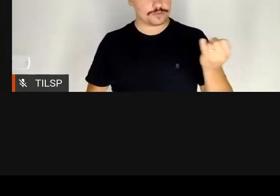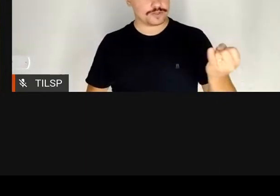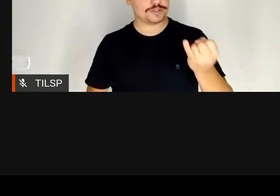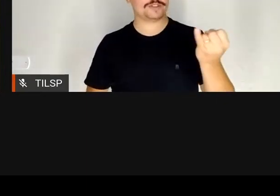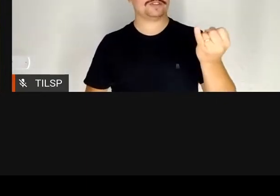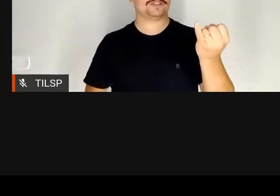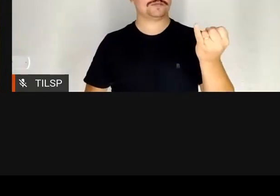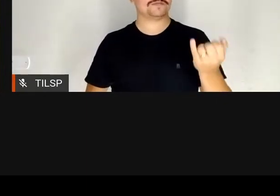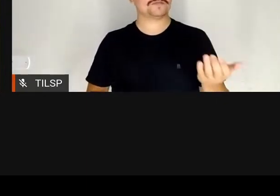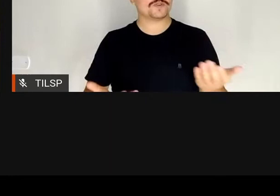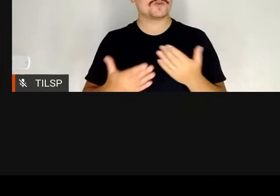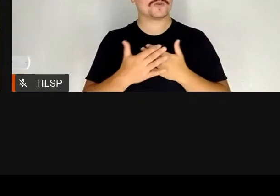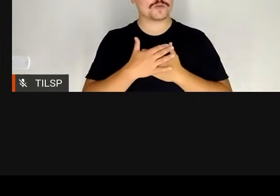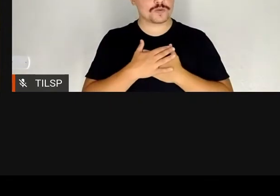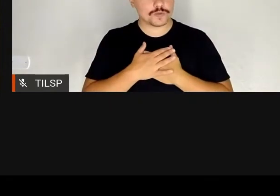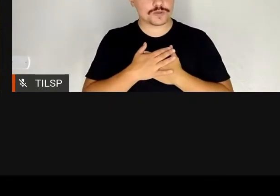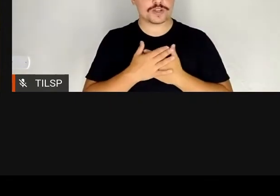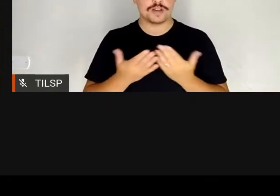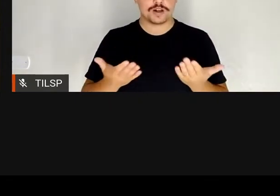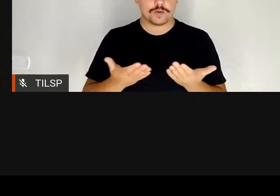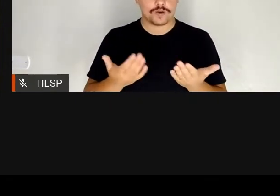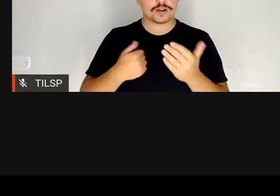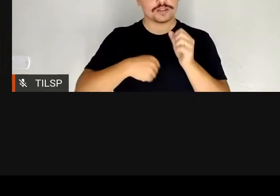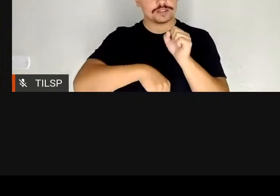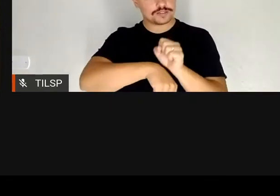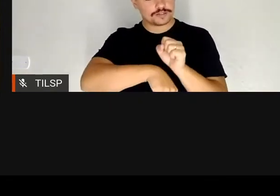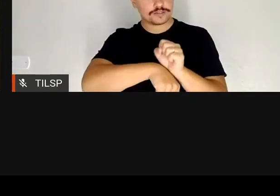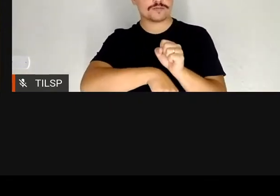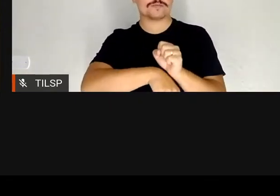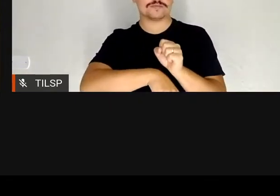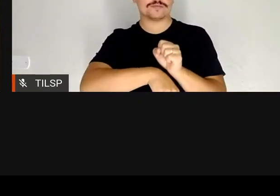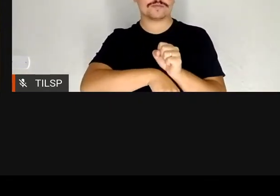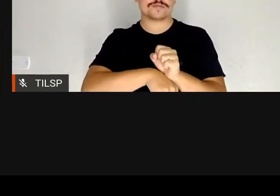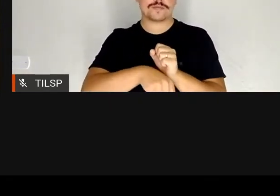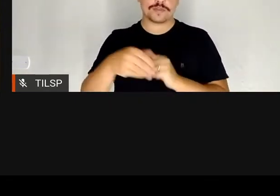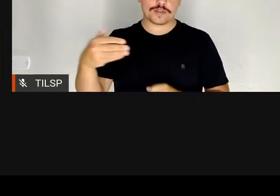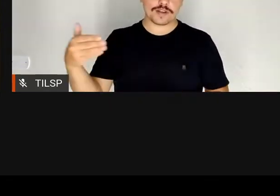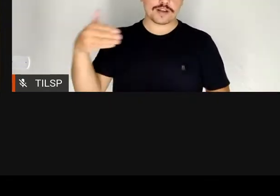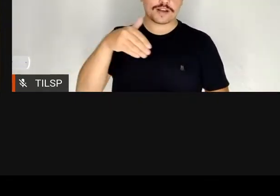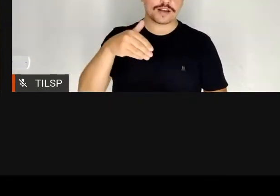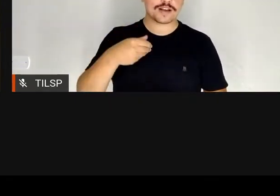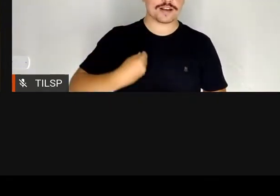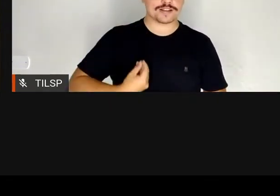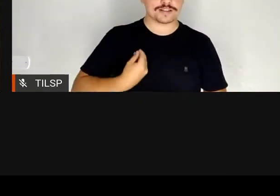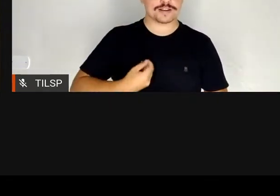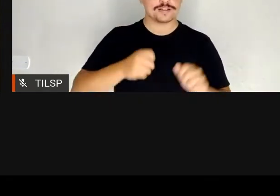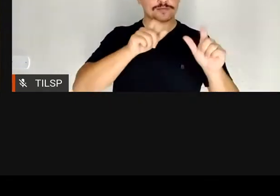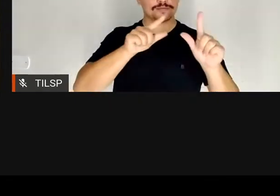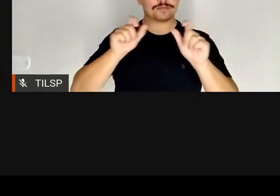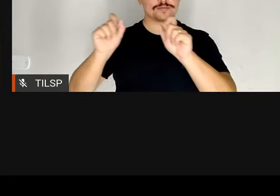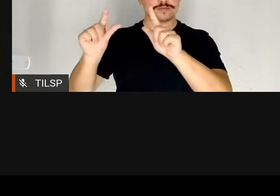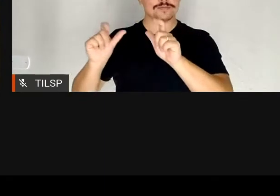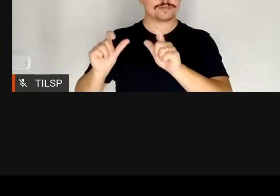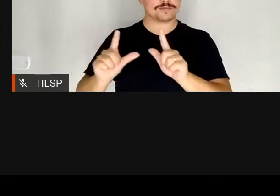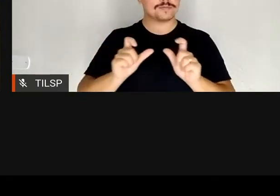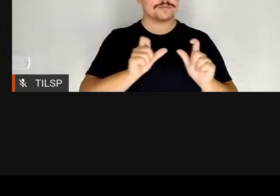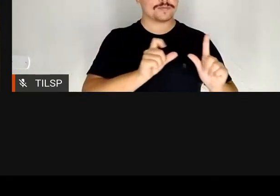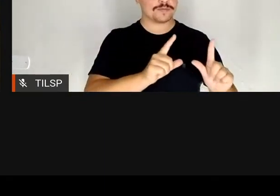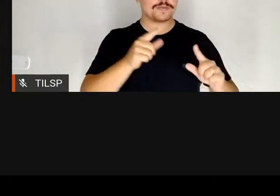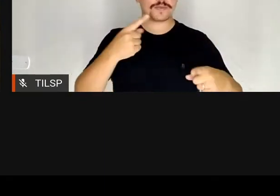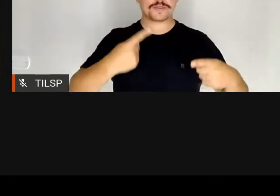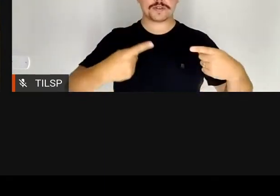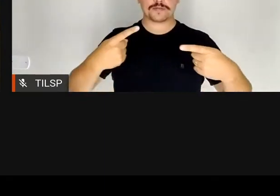enquanto a gente aguarda, né, quer dizer, a presença e a entrada, né, dos nossos convidados para o debate, quer dizer, fazer apenas